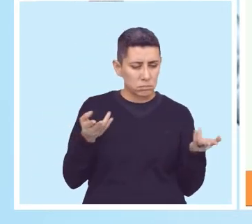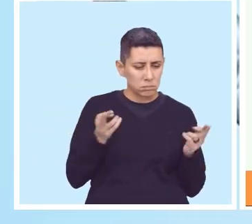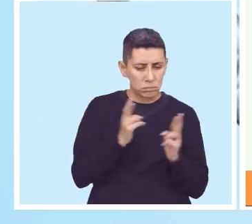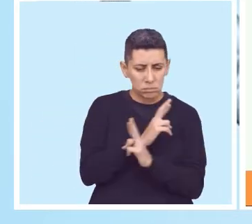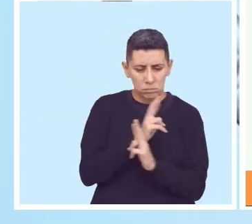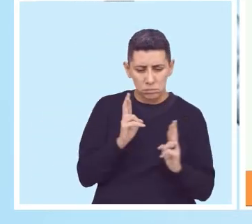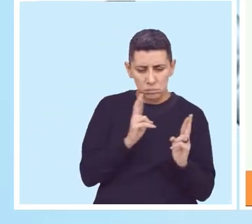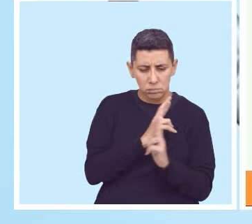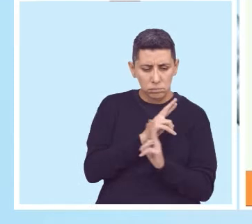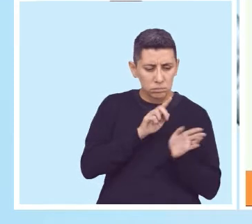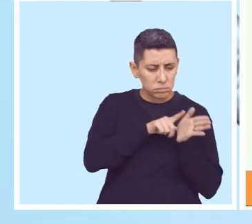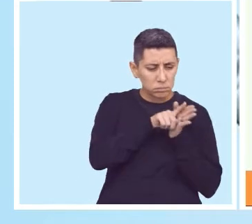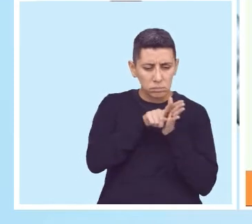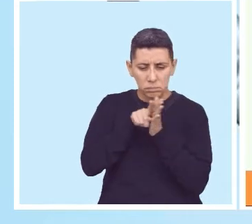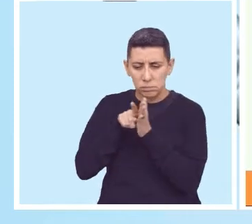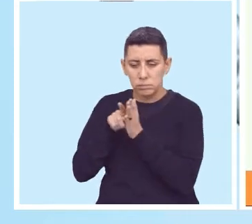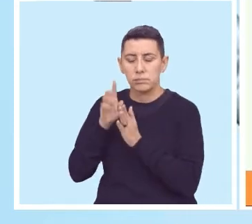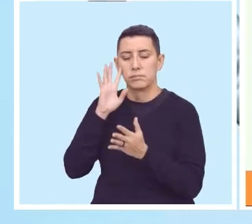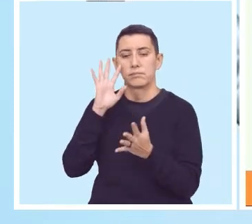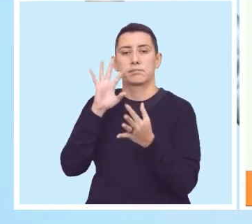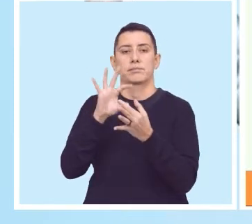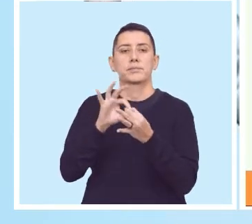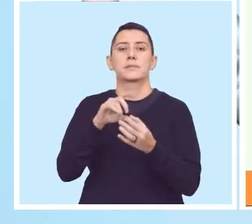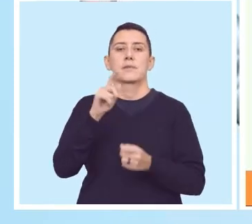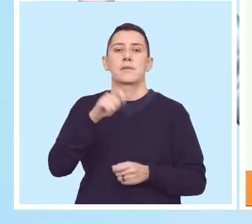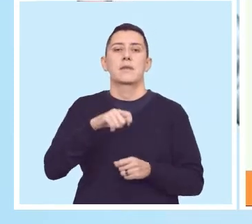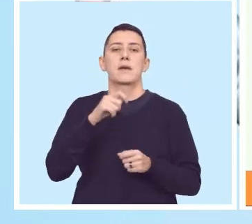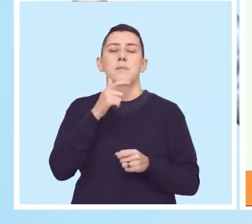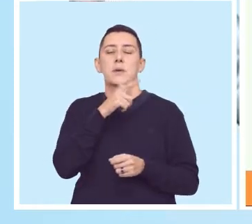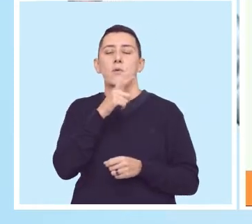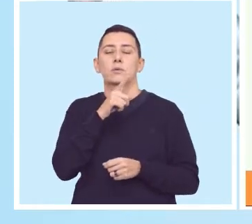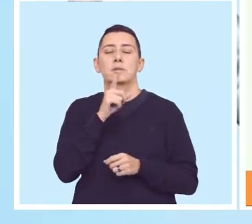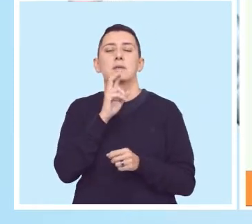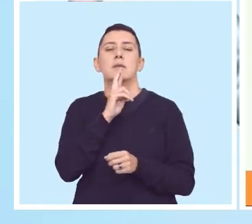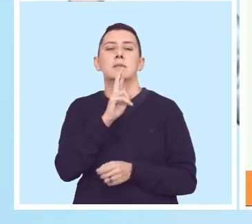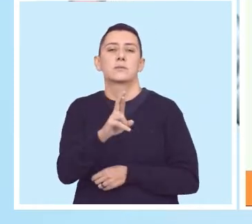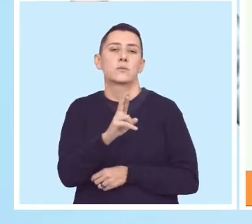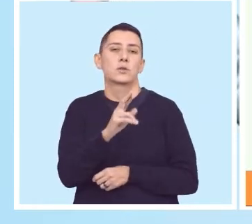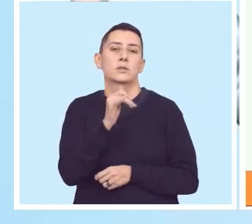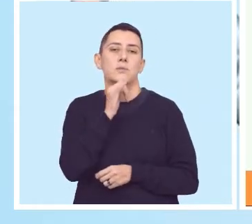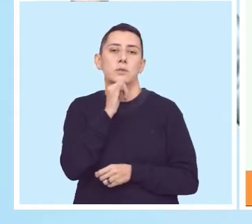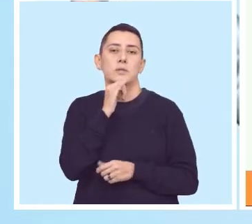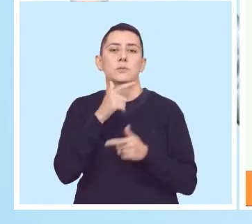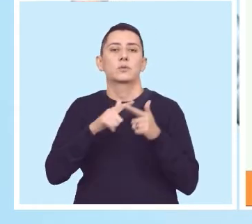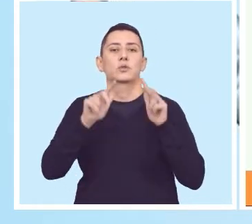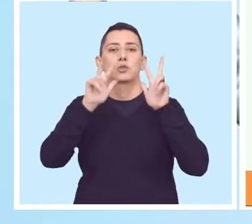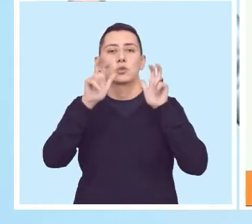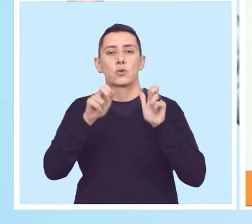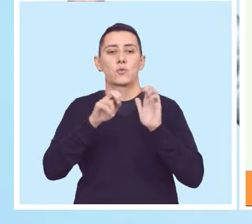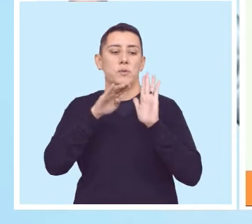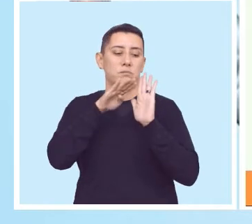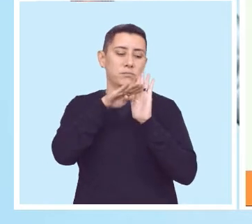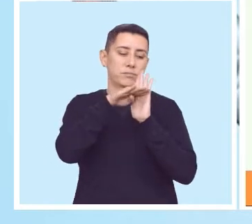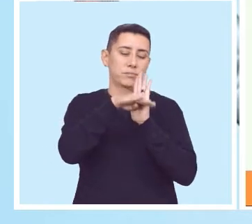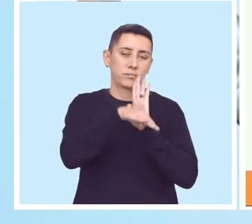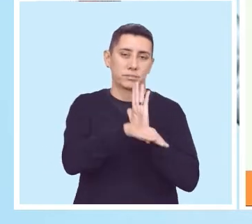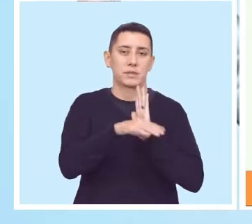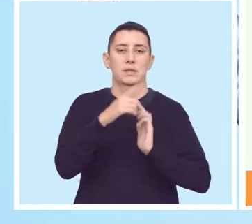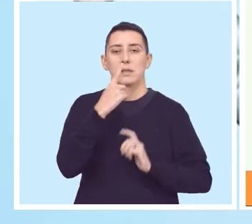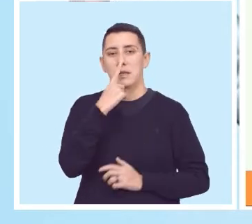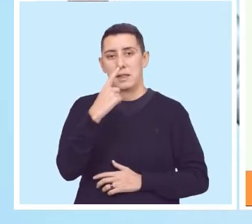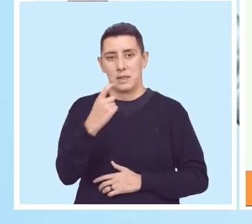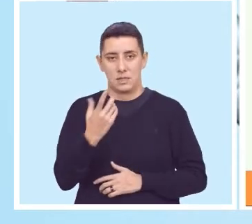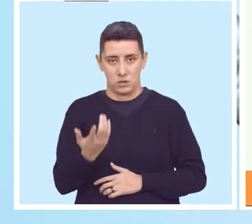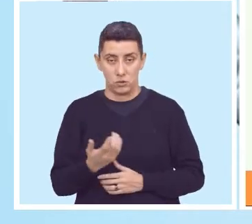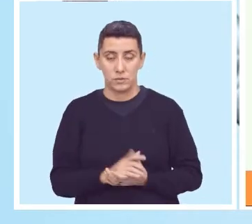nós poderíamos fazer uma mensuração com relação à taxa de degradação. há uma relação direta entre